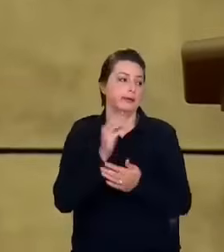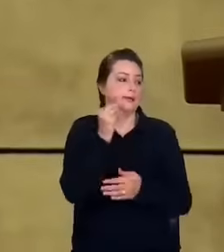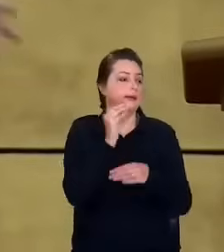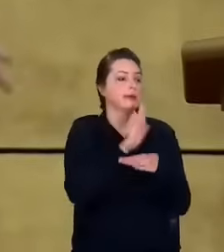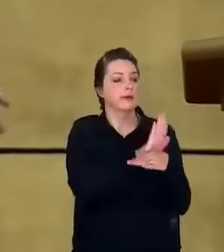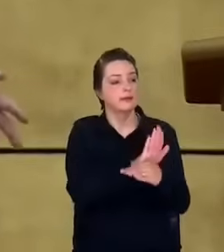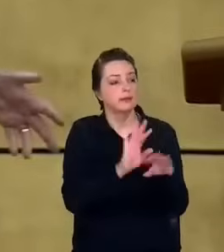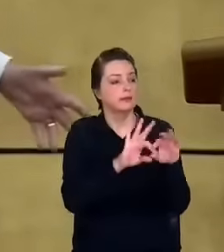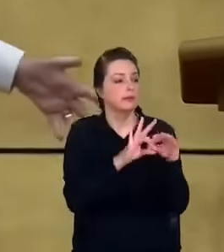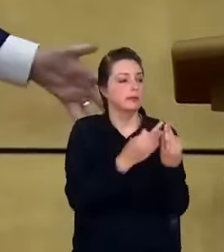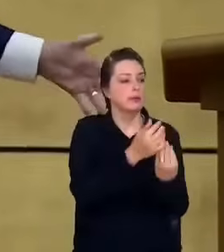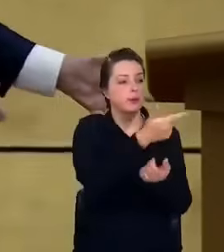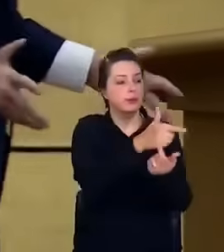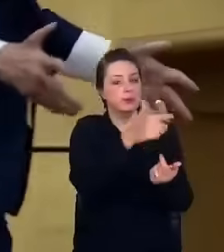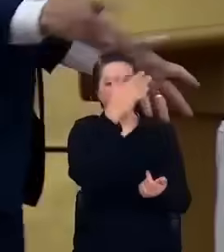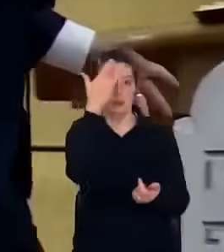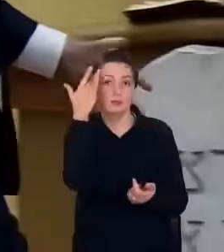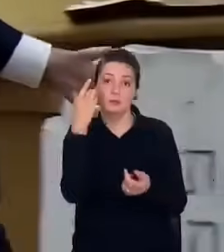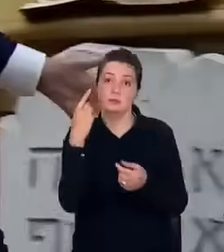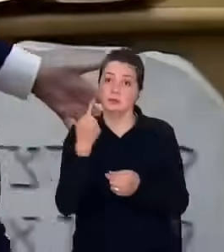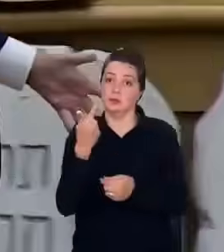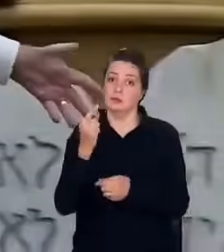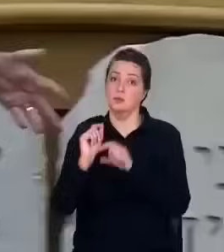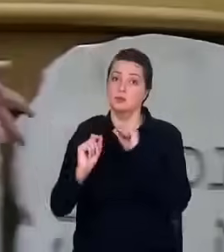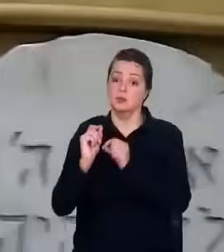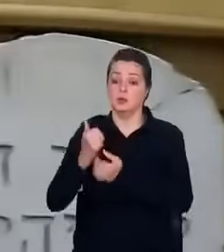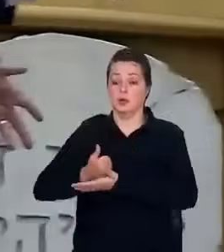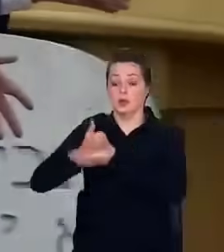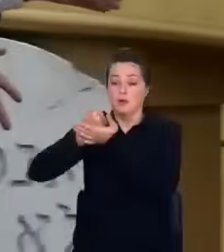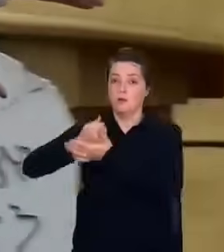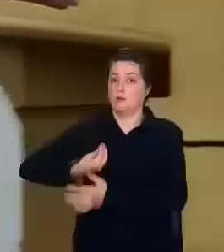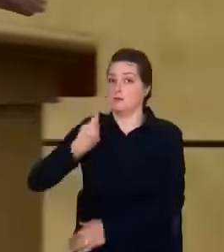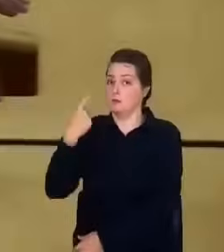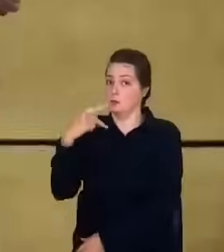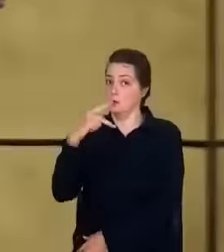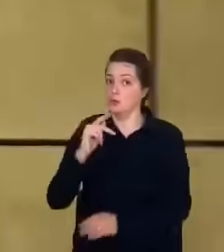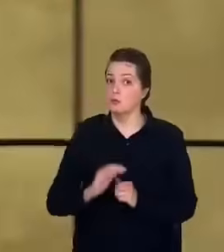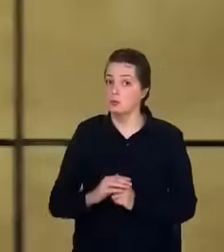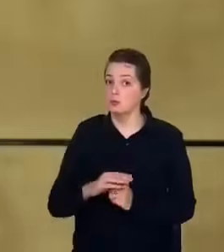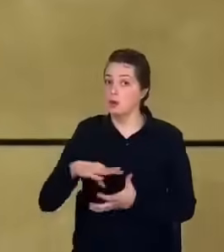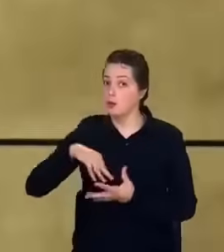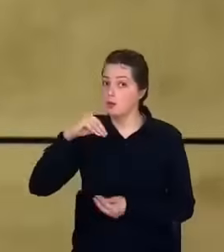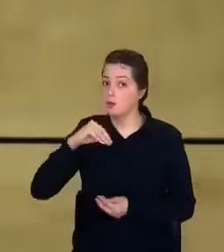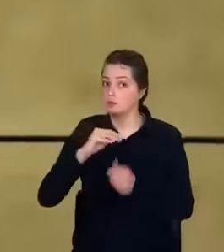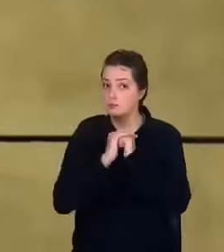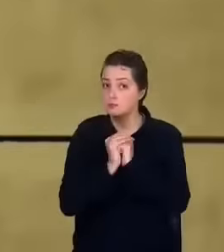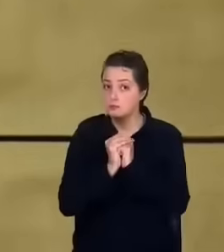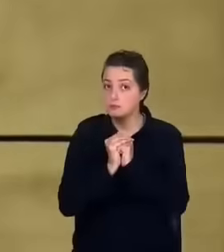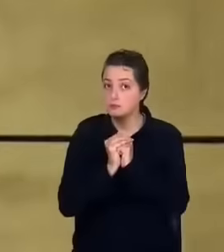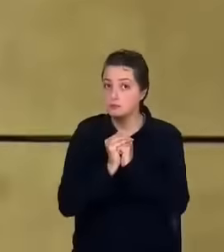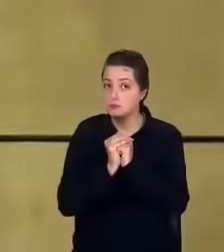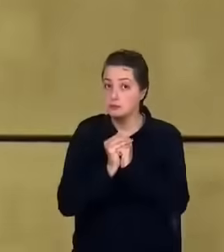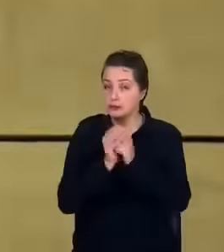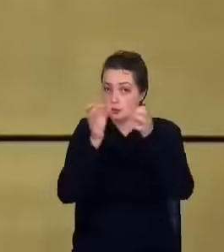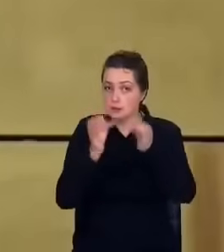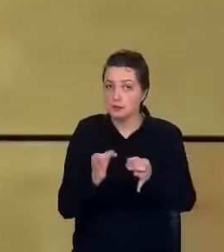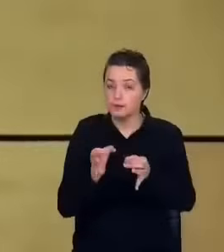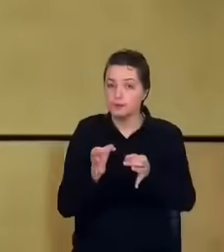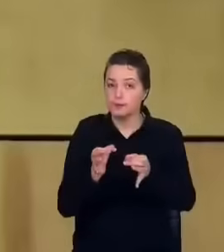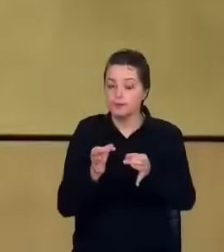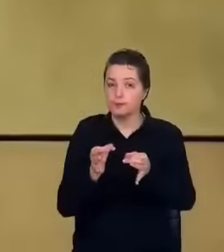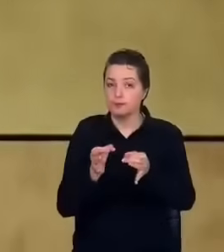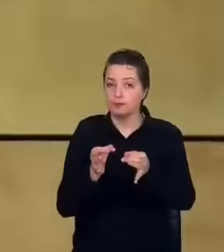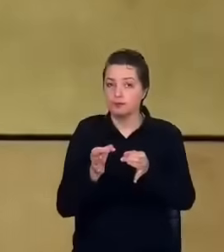familiares ou quem quer que seja. Primeiro você tem que salvar-se a si próprio. Amém? Está certo isso?